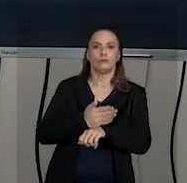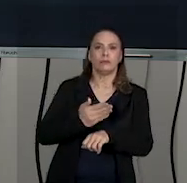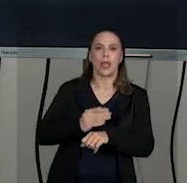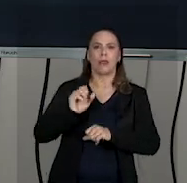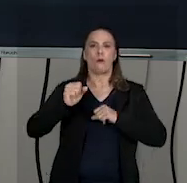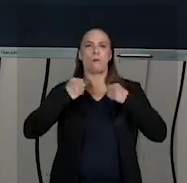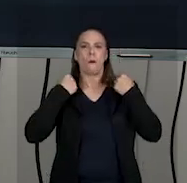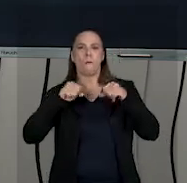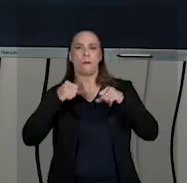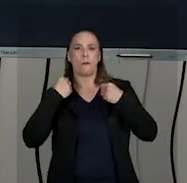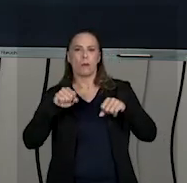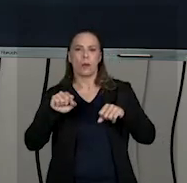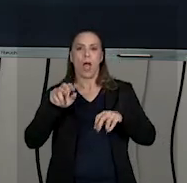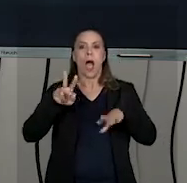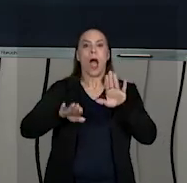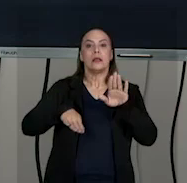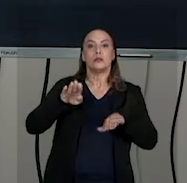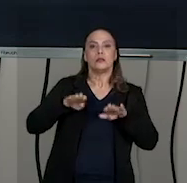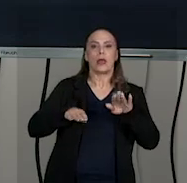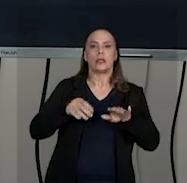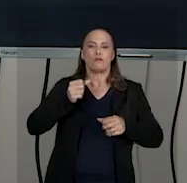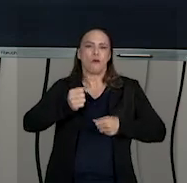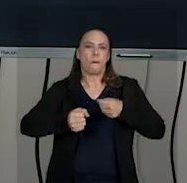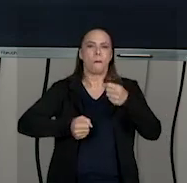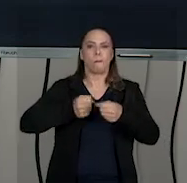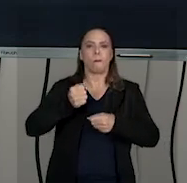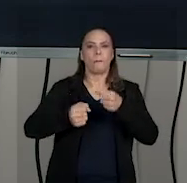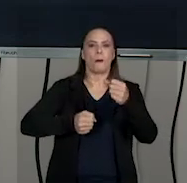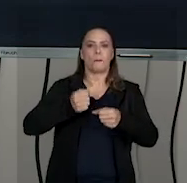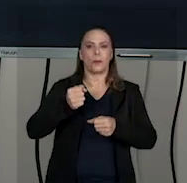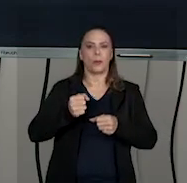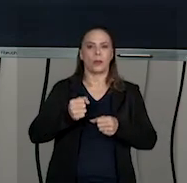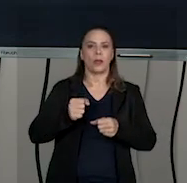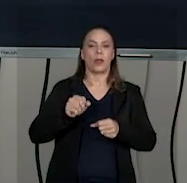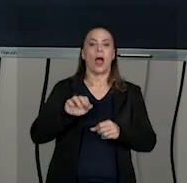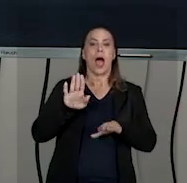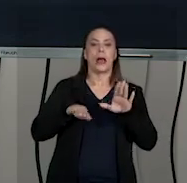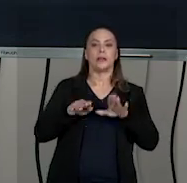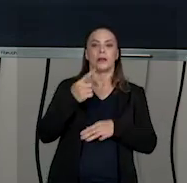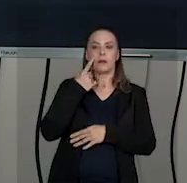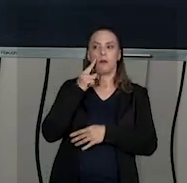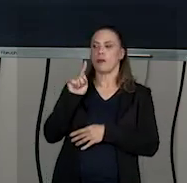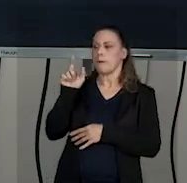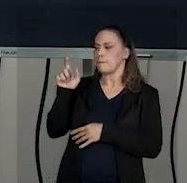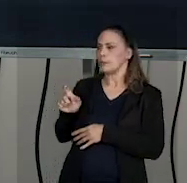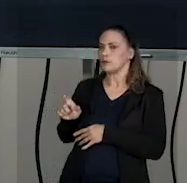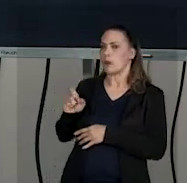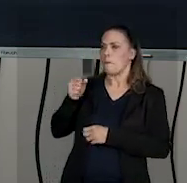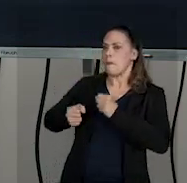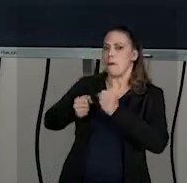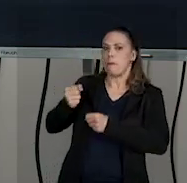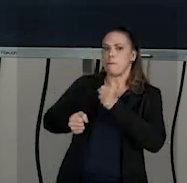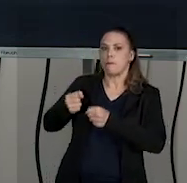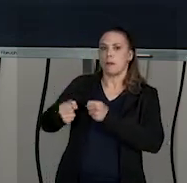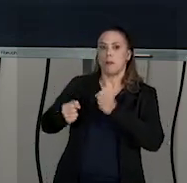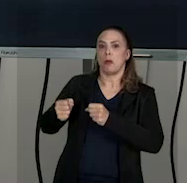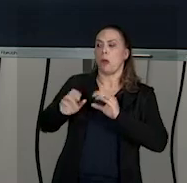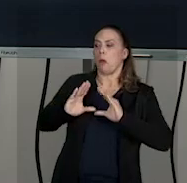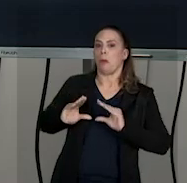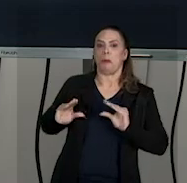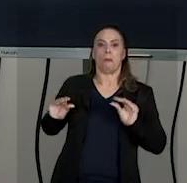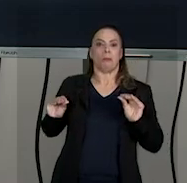corridinha, que às vezes você fica lá bufando, você olha para o seu lado, tem alguém lá, 100 por hora, super feliz, contente, sem